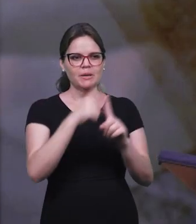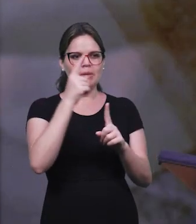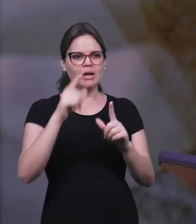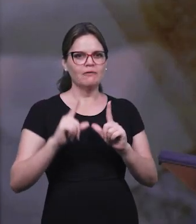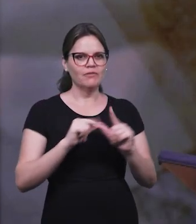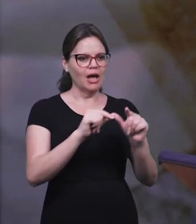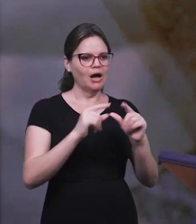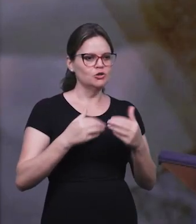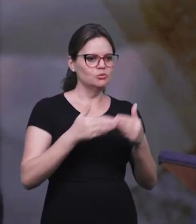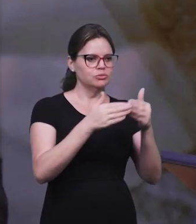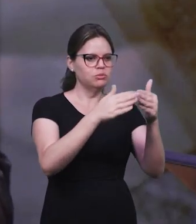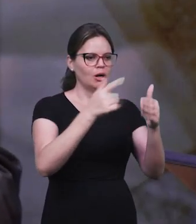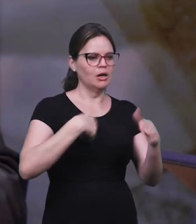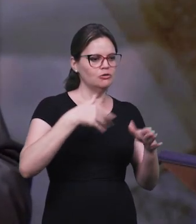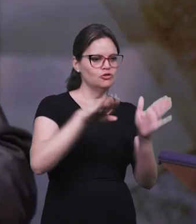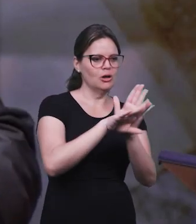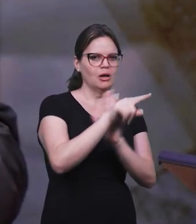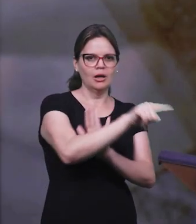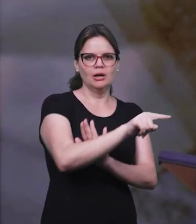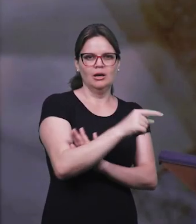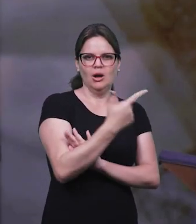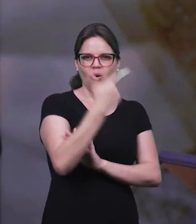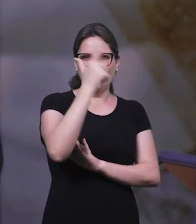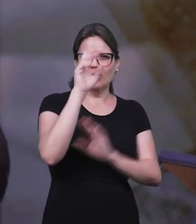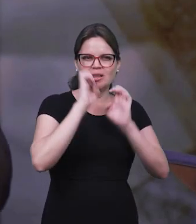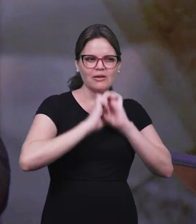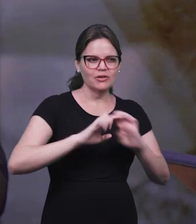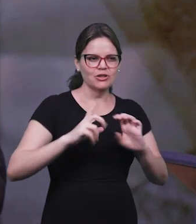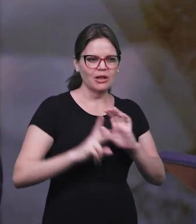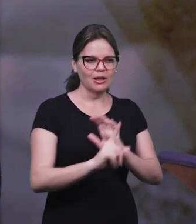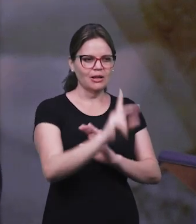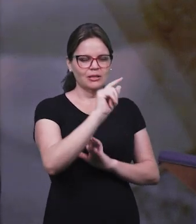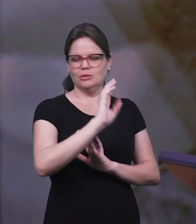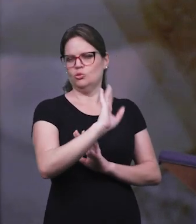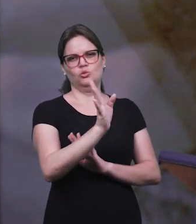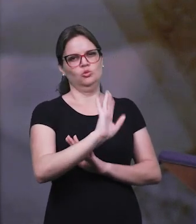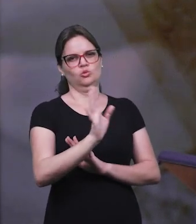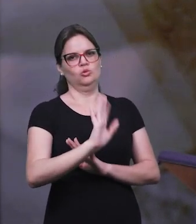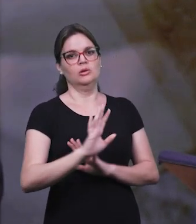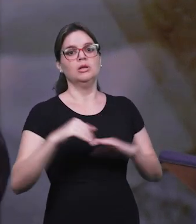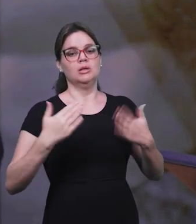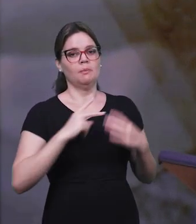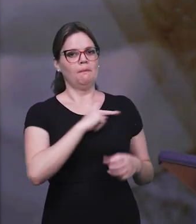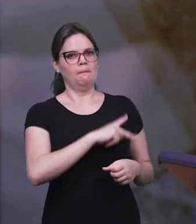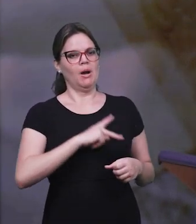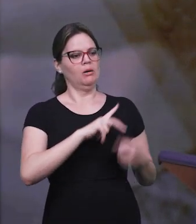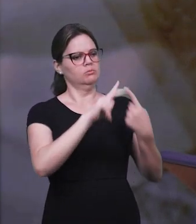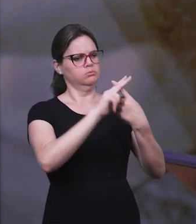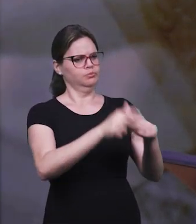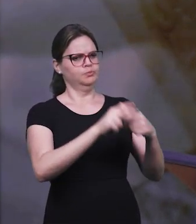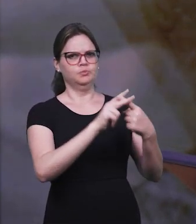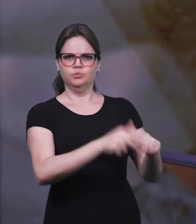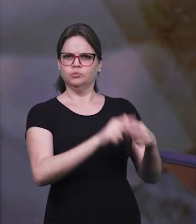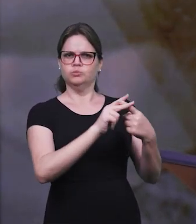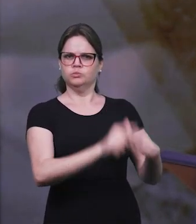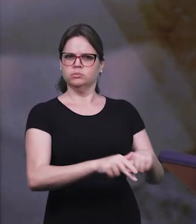já entrou novamente aqui um outro evangelho. Então, ele repreende,